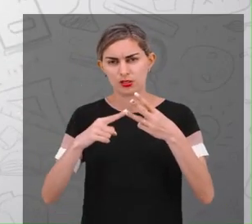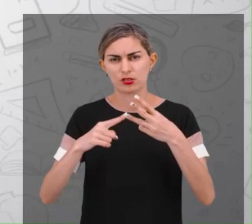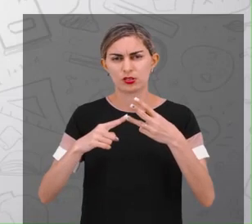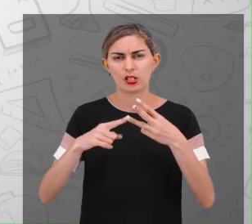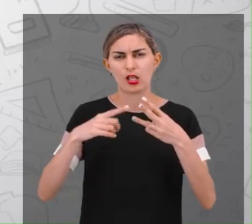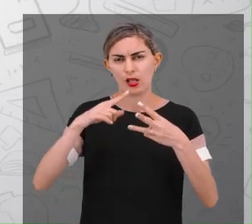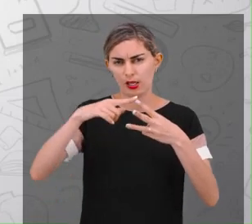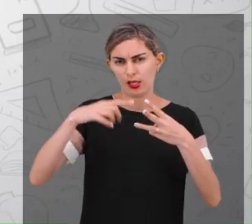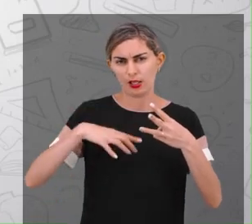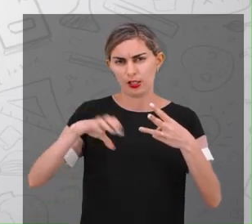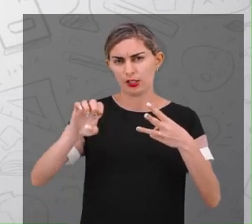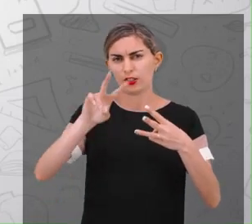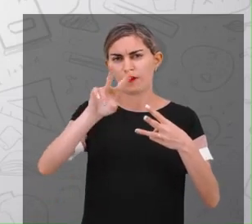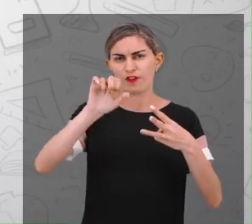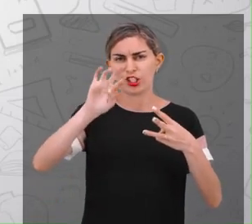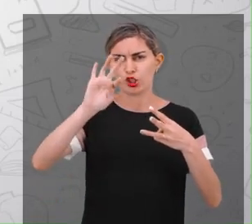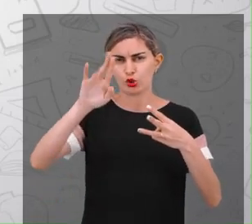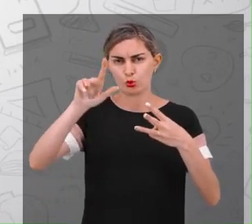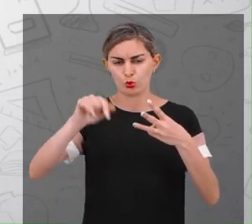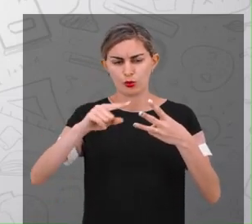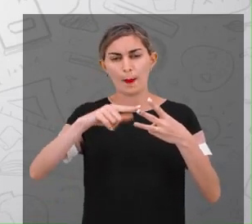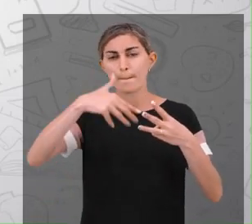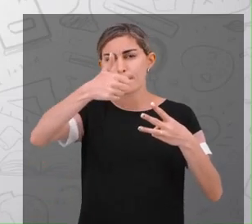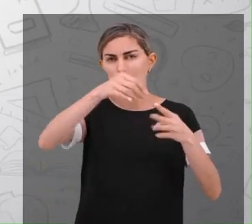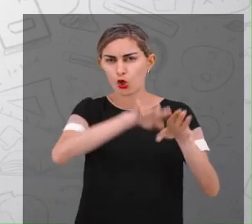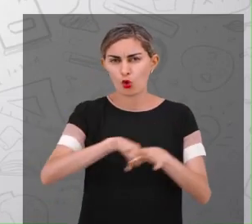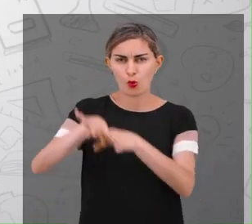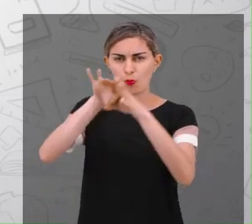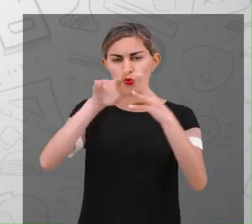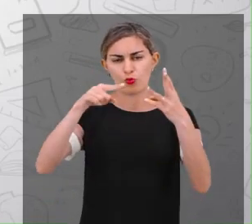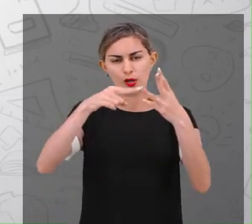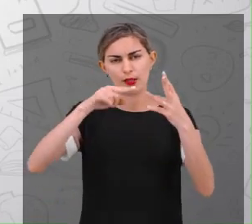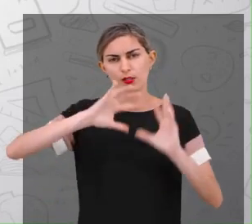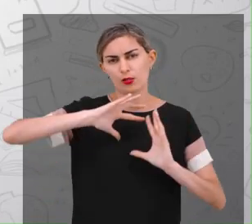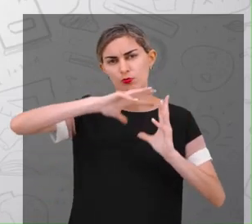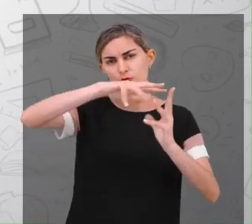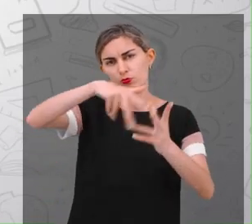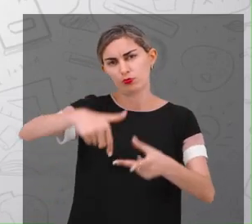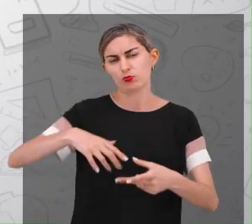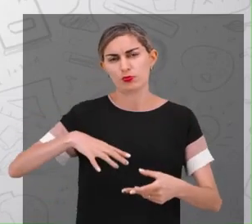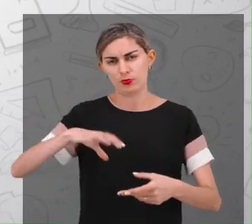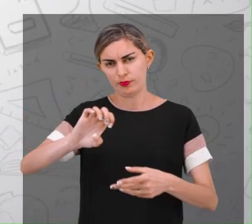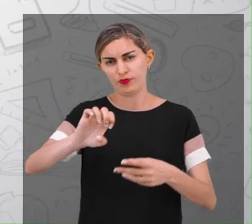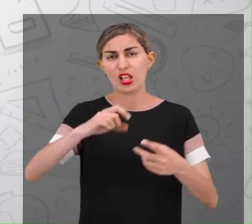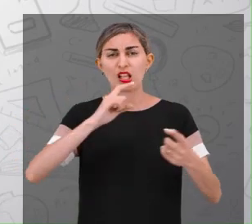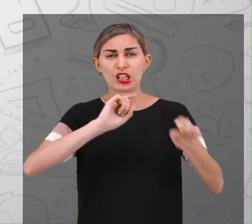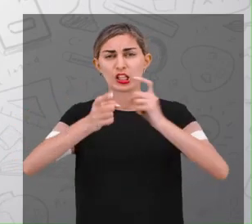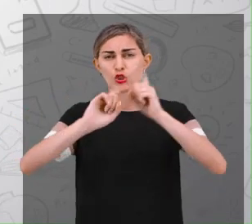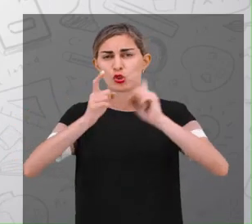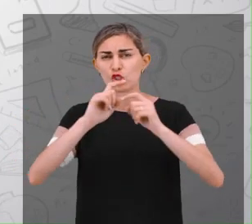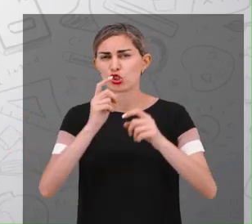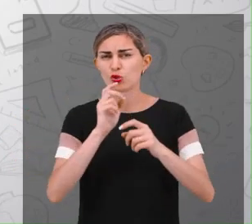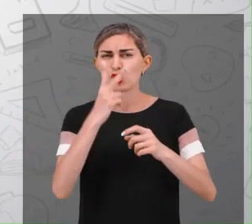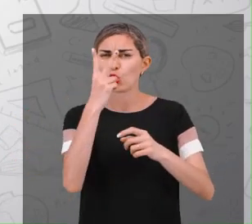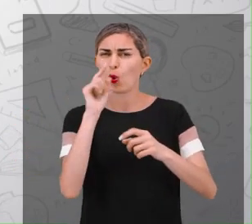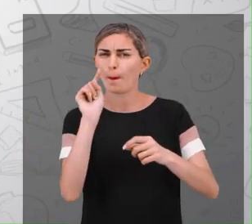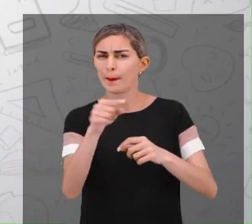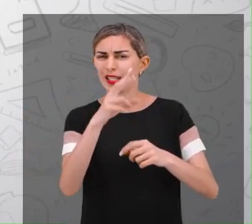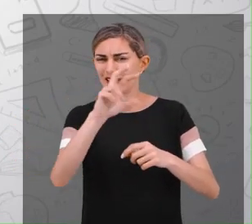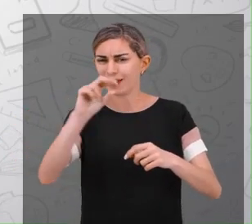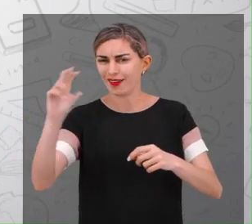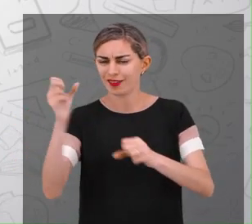categorias: ética da virtude, ética pelo bem comum e ética universal. A ética ela é discutida há mais de 2.500